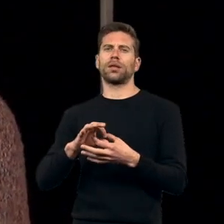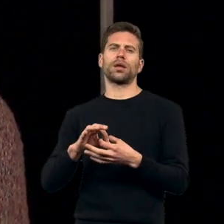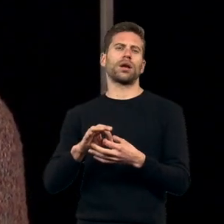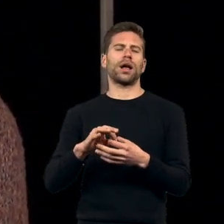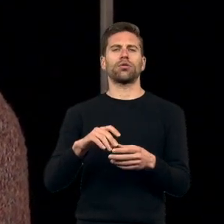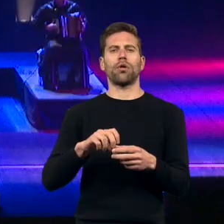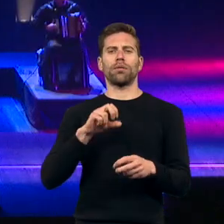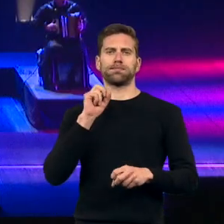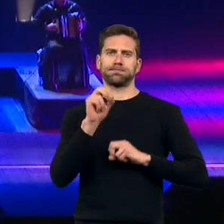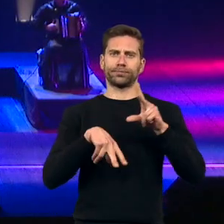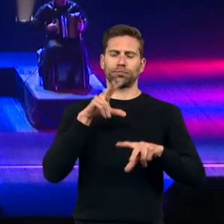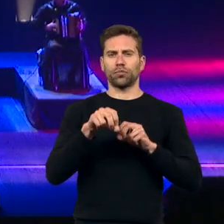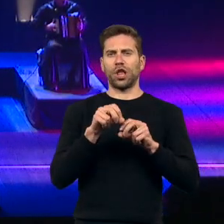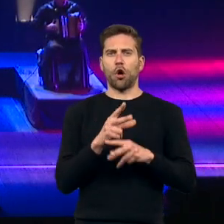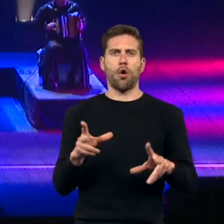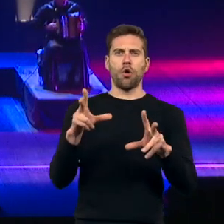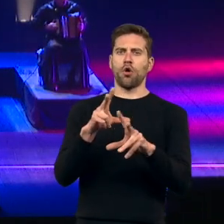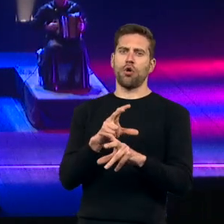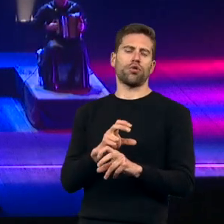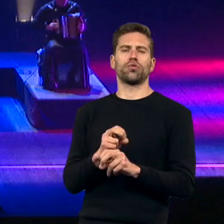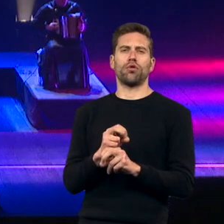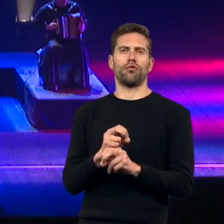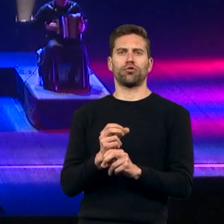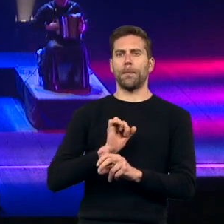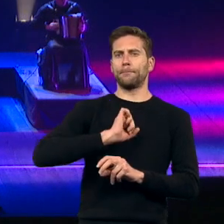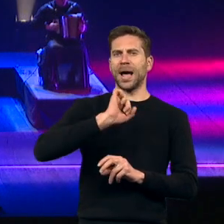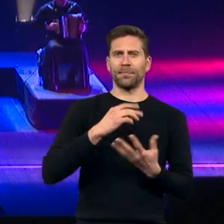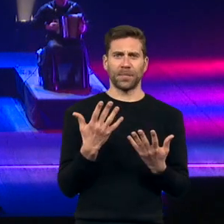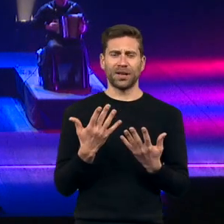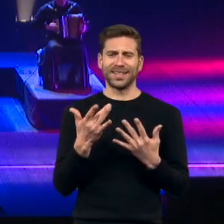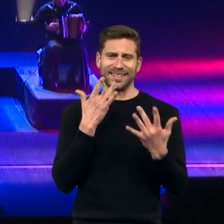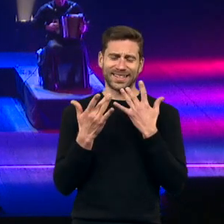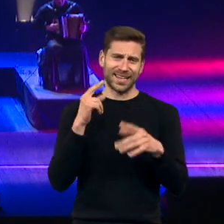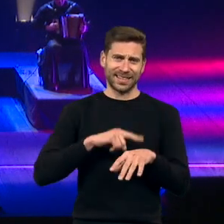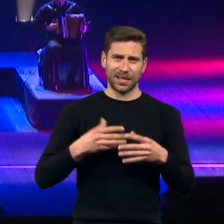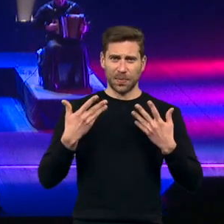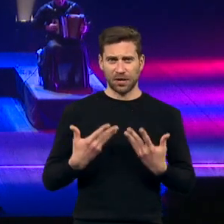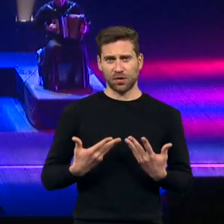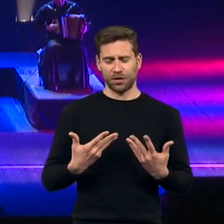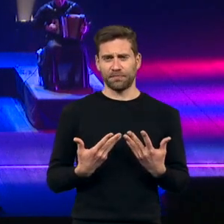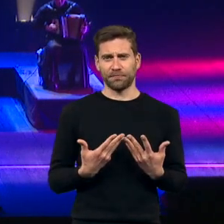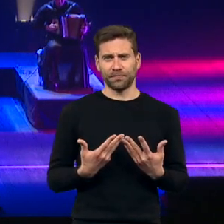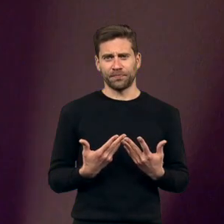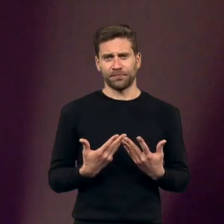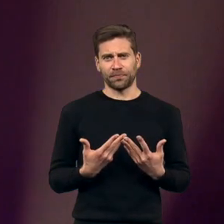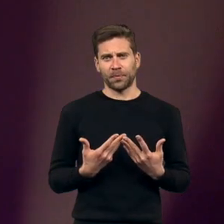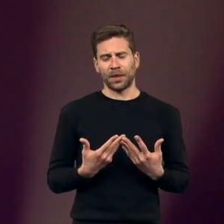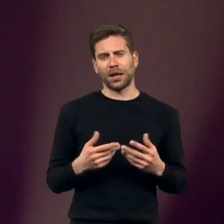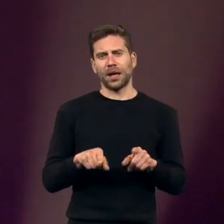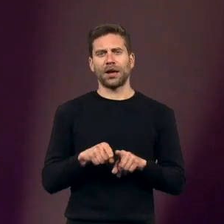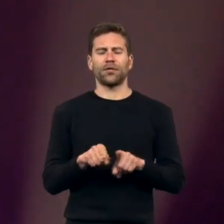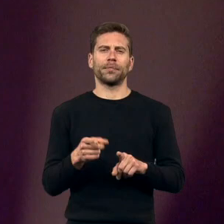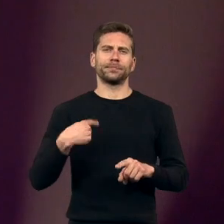do modernismo, não é? Digamos assim. O ingrato do teatro hoje é provavelmente nós não